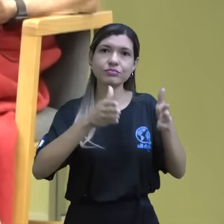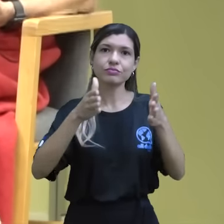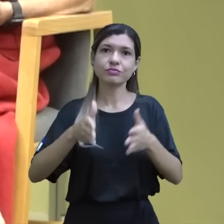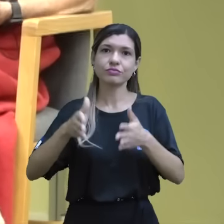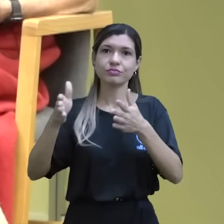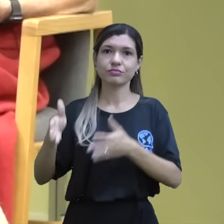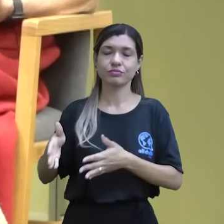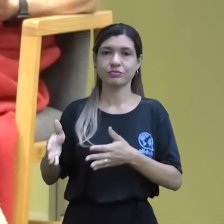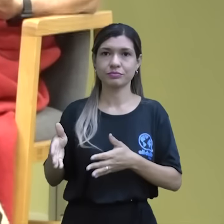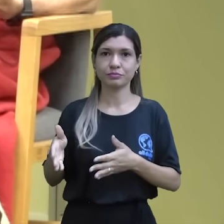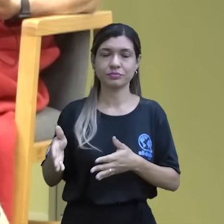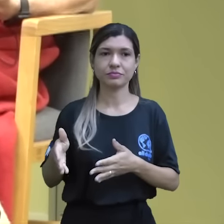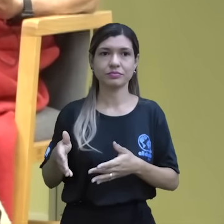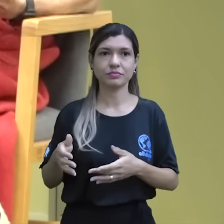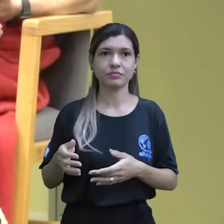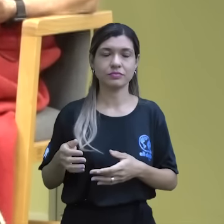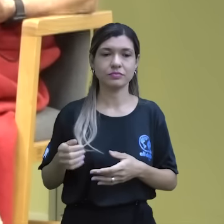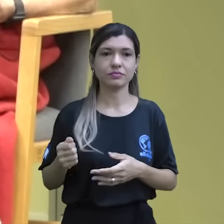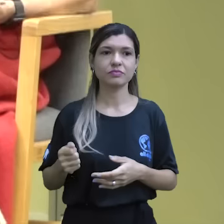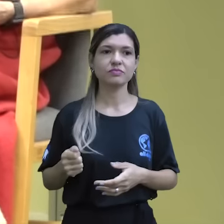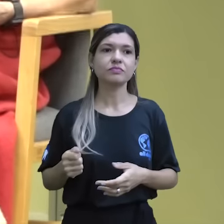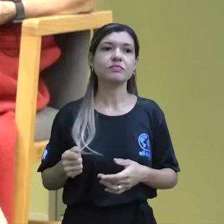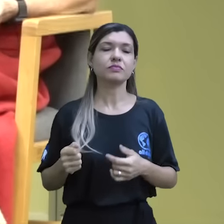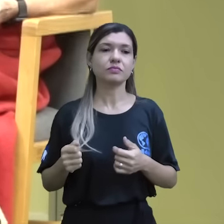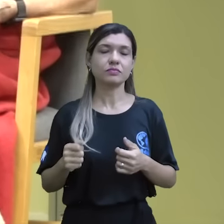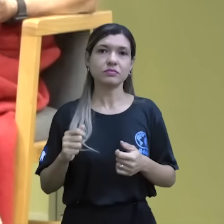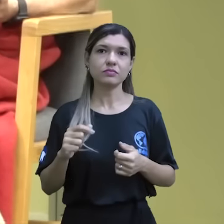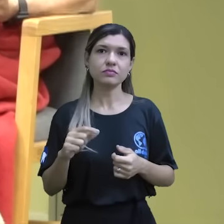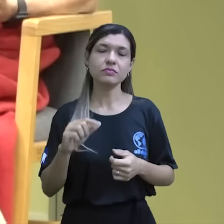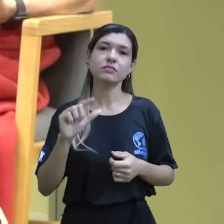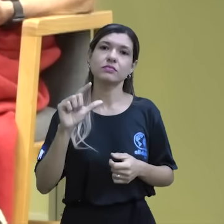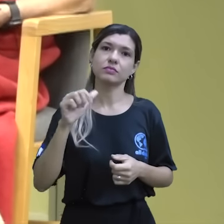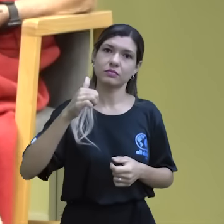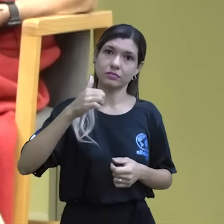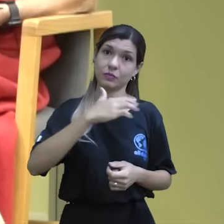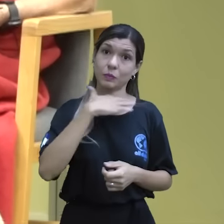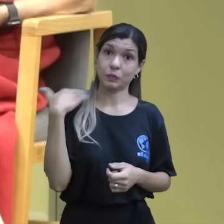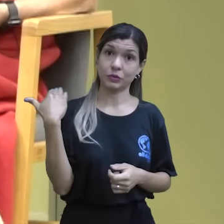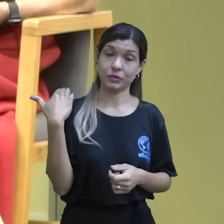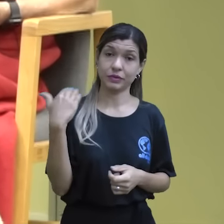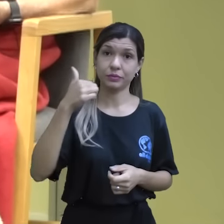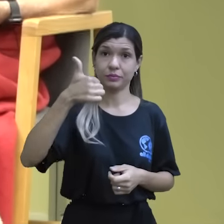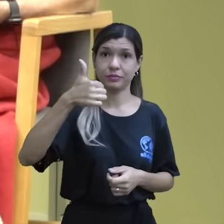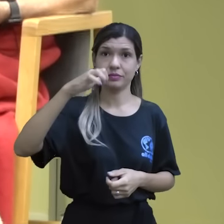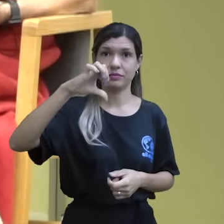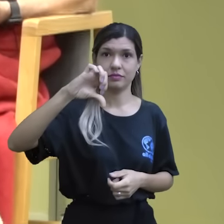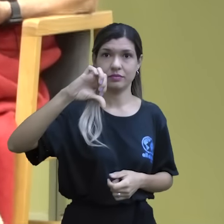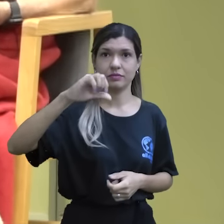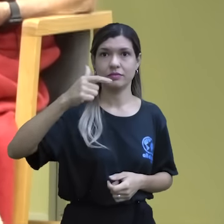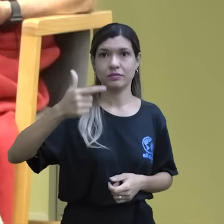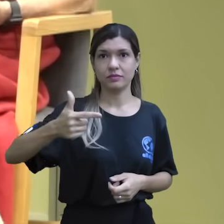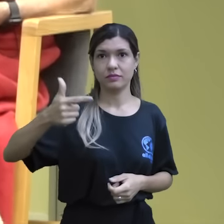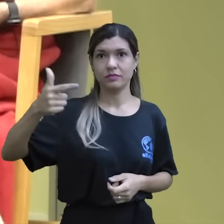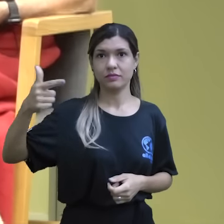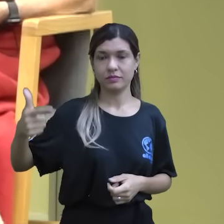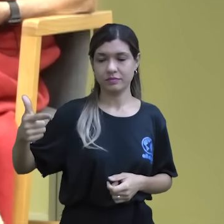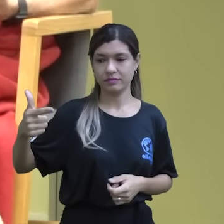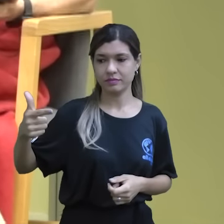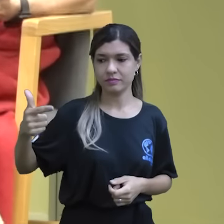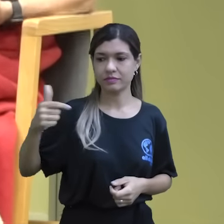morte dele, tem no livro, na biografia, tem, a Lília tem esses recortes dos jornais, eu cito